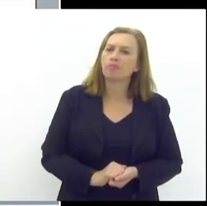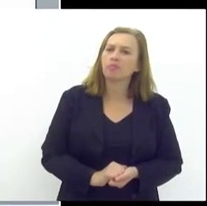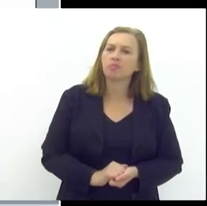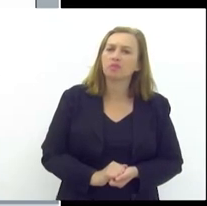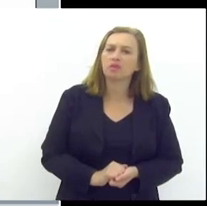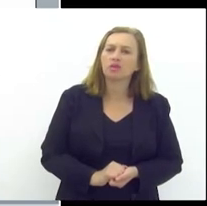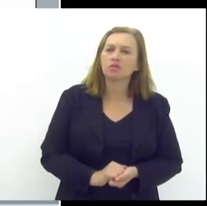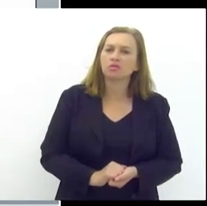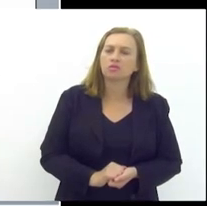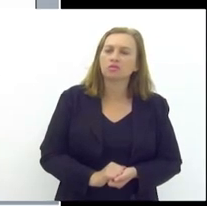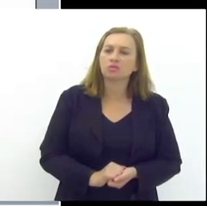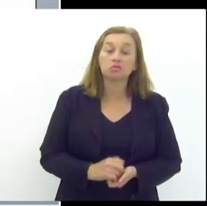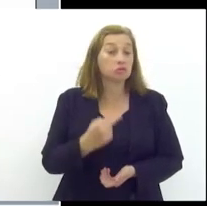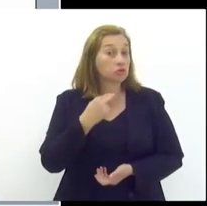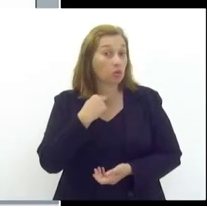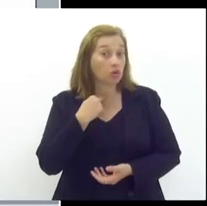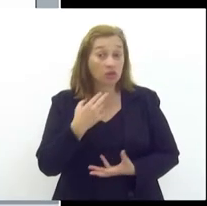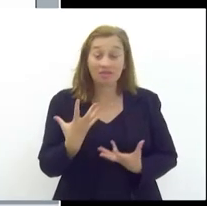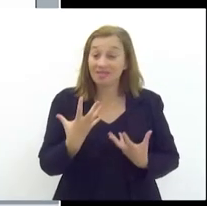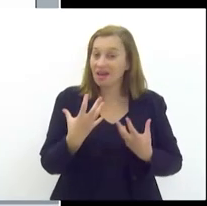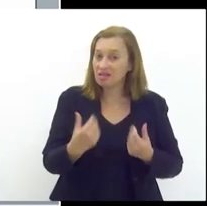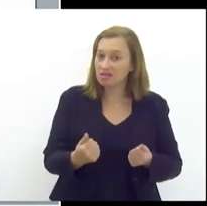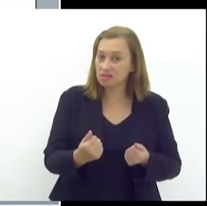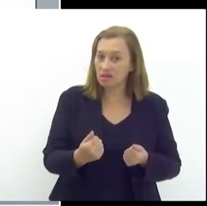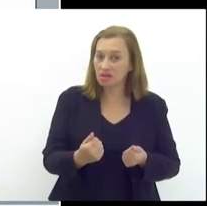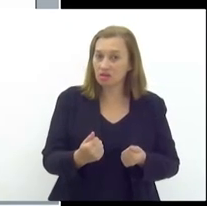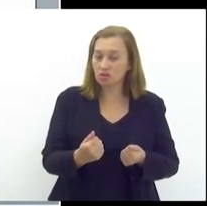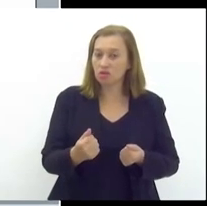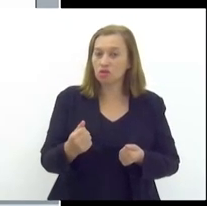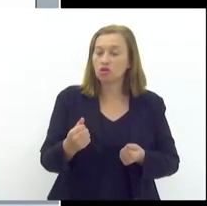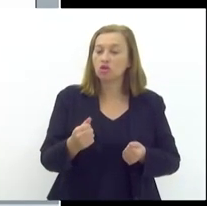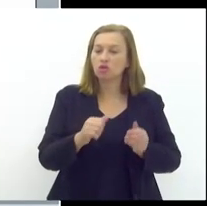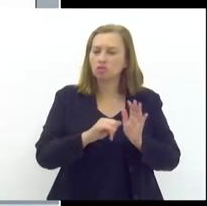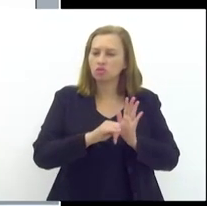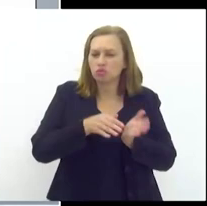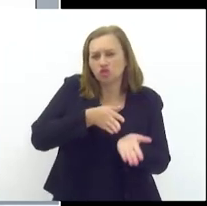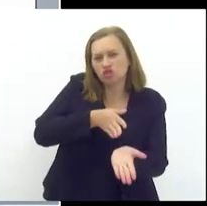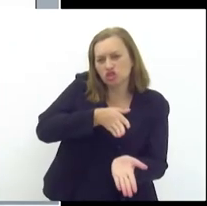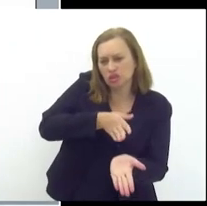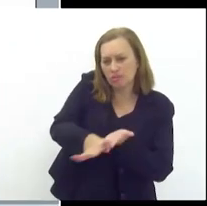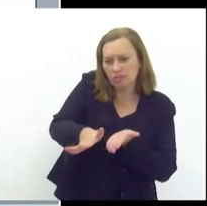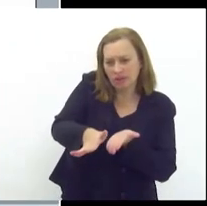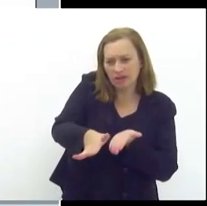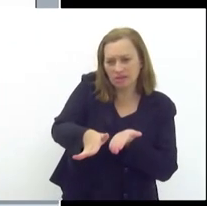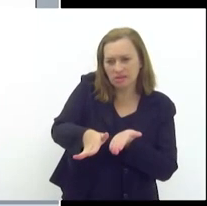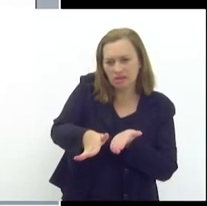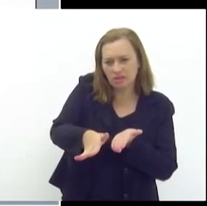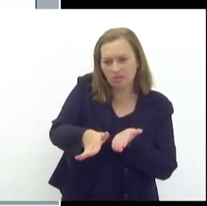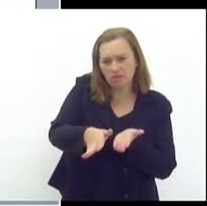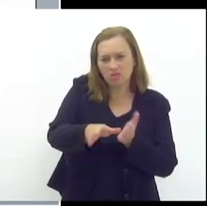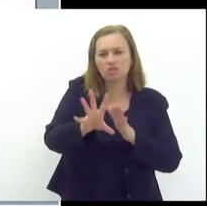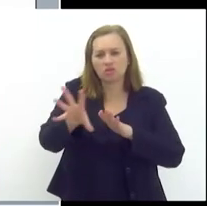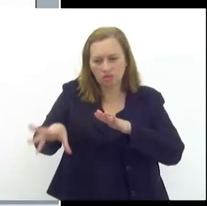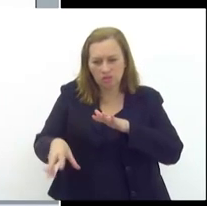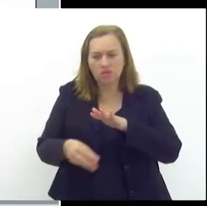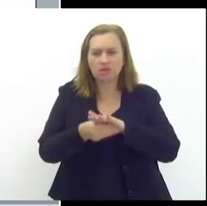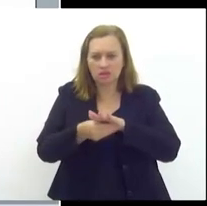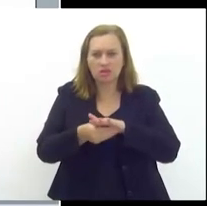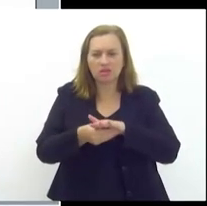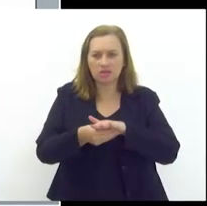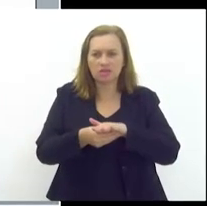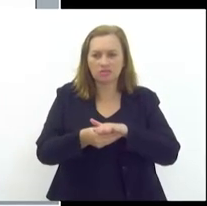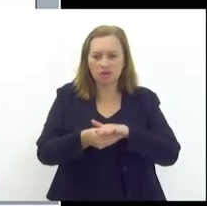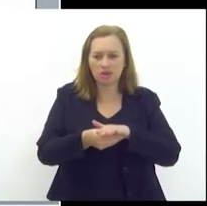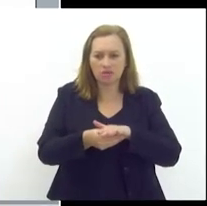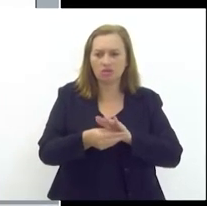ser mais concedidos na data da publicação deste emenda constitucional então incentivo fiscal na hora que promulgar a constituição acabou